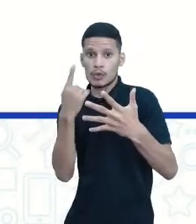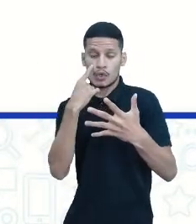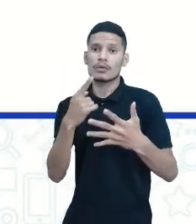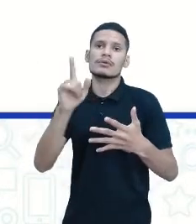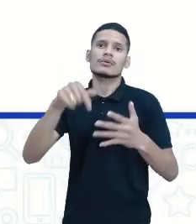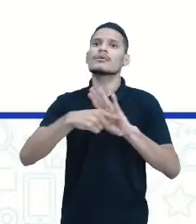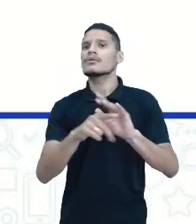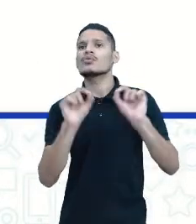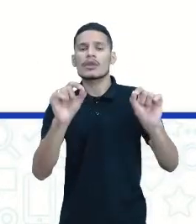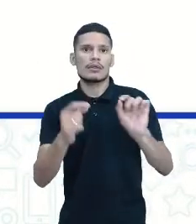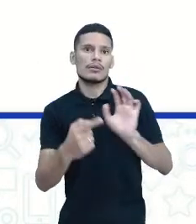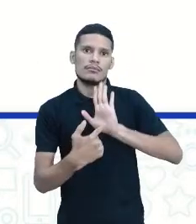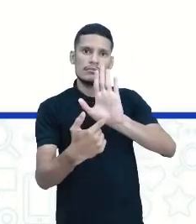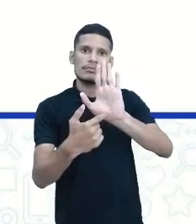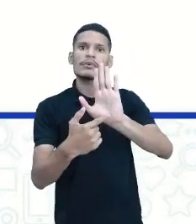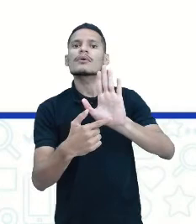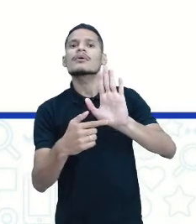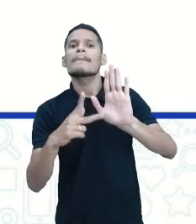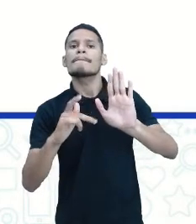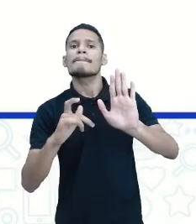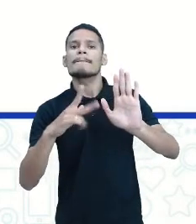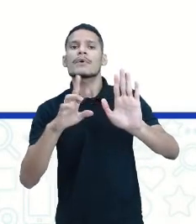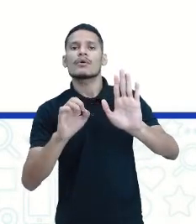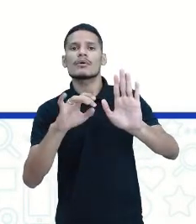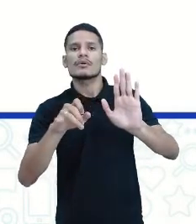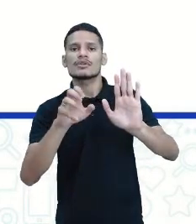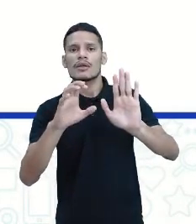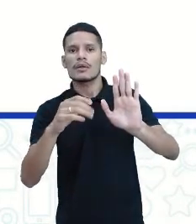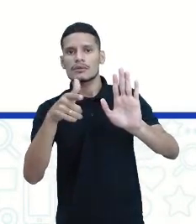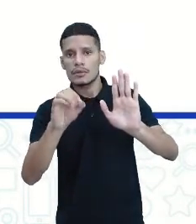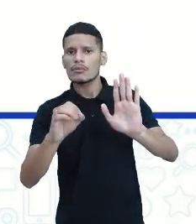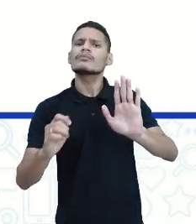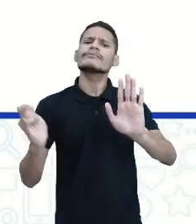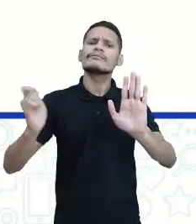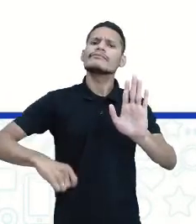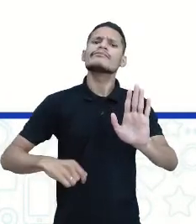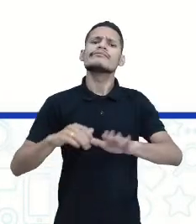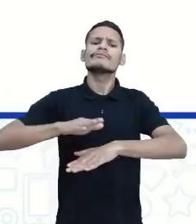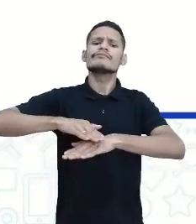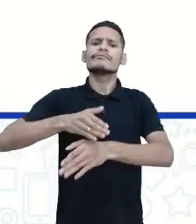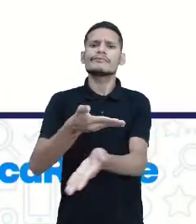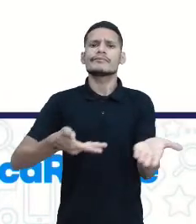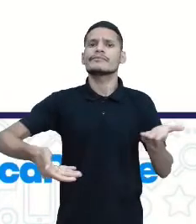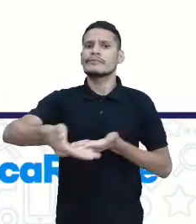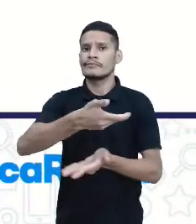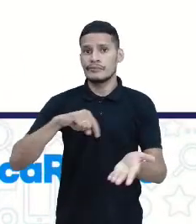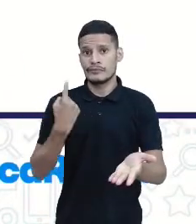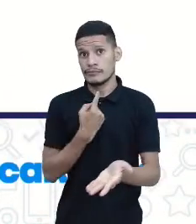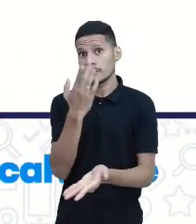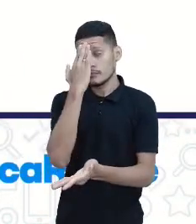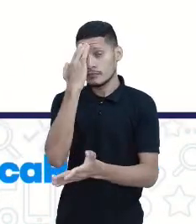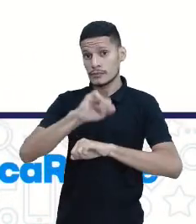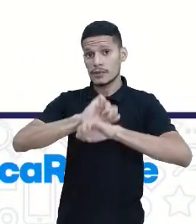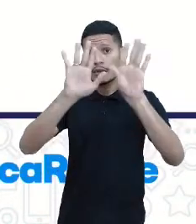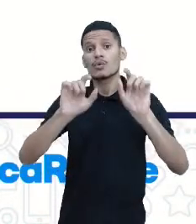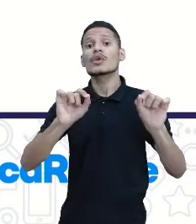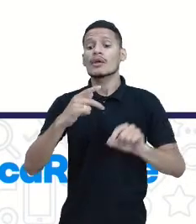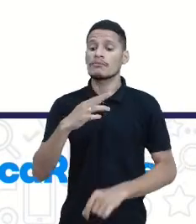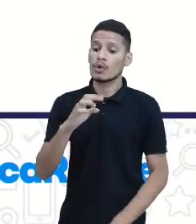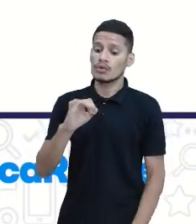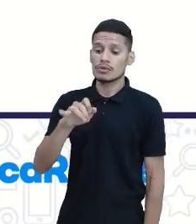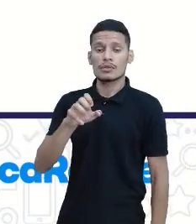projeção. A projeção, a gente vai tentar relacionar com uma situação para a gente compreender o que é a projeção. Então,